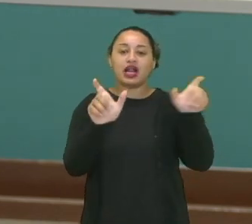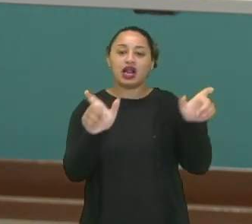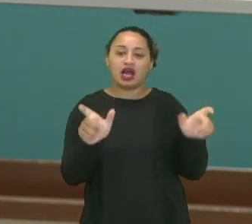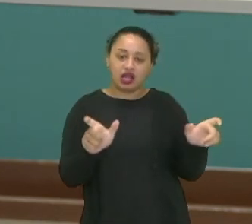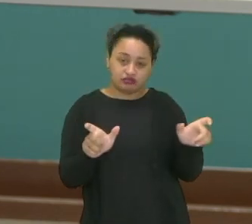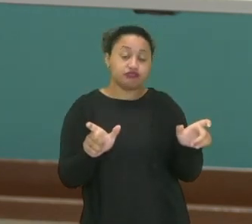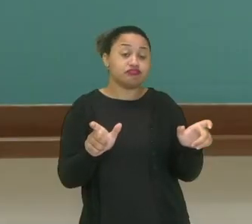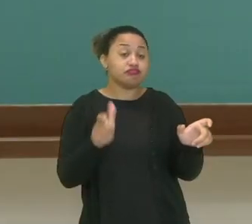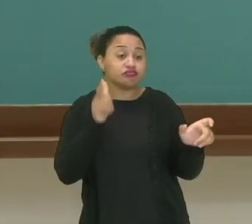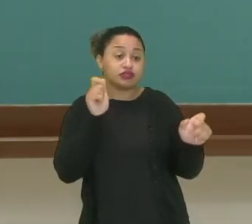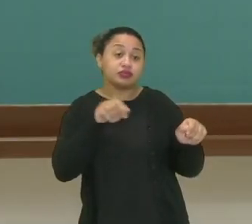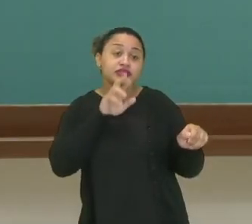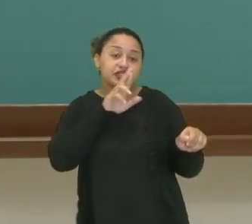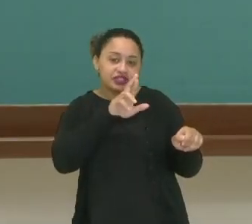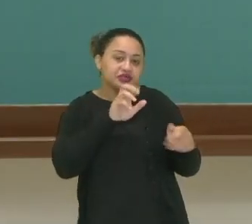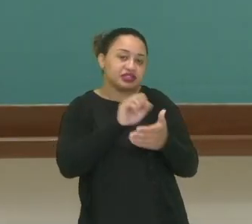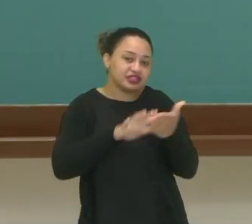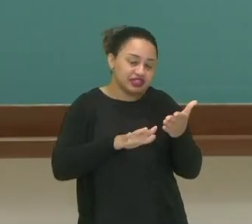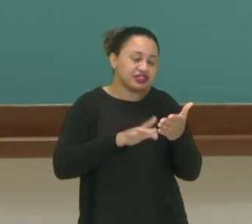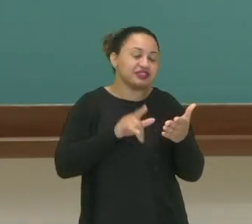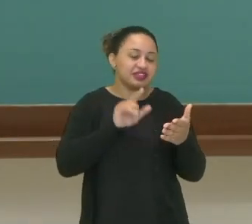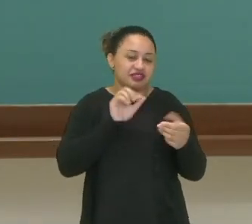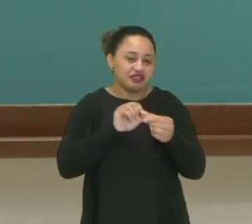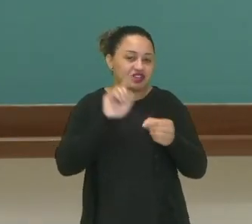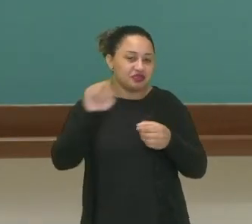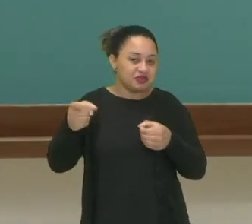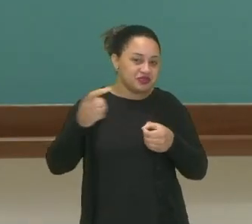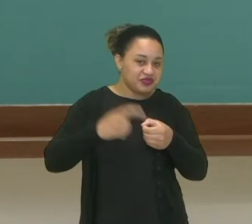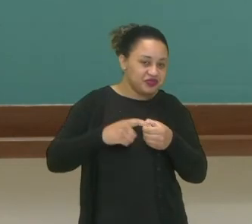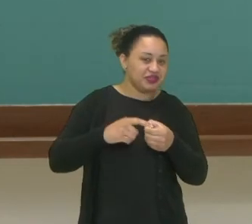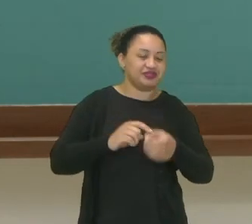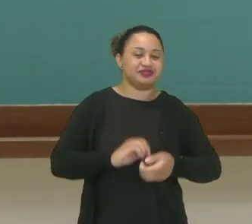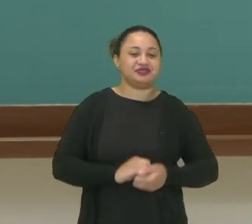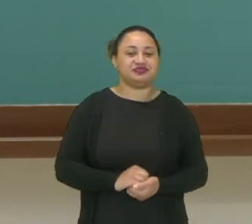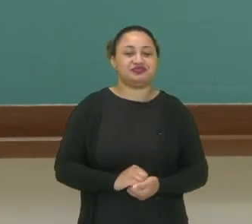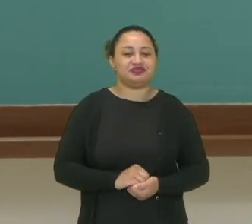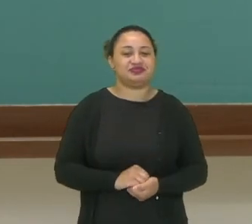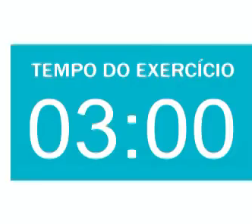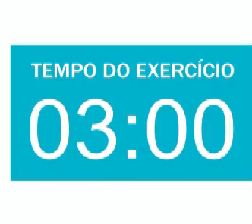essa questão. Faz aí, eu volto a seguir, gabaritar contigo.